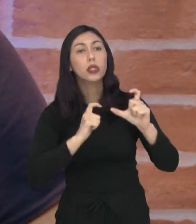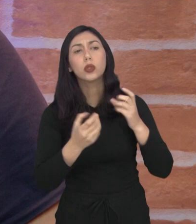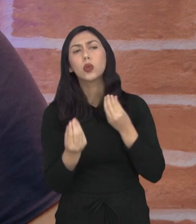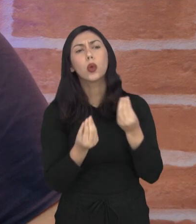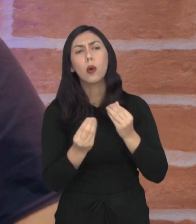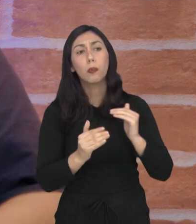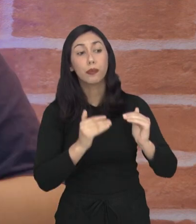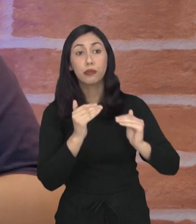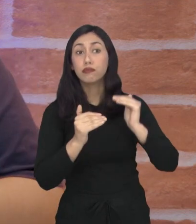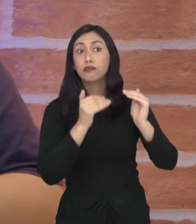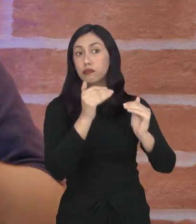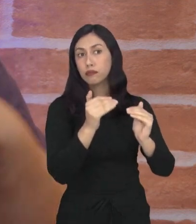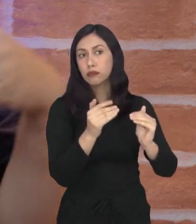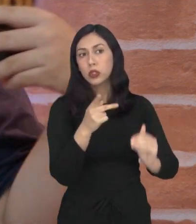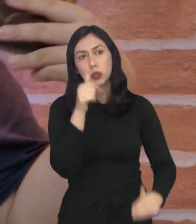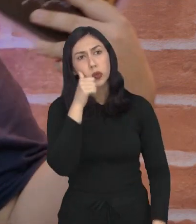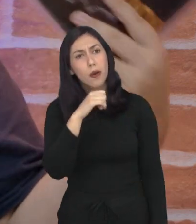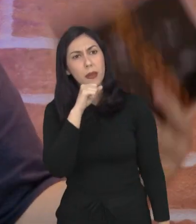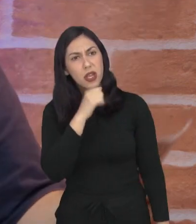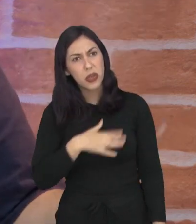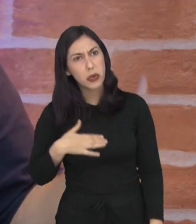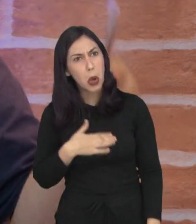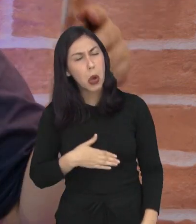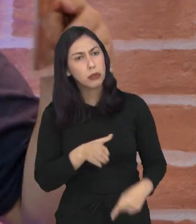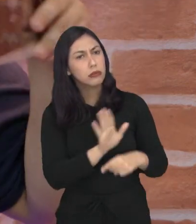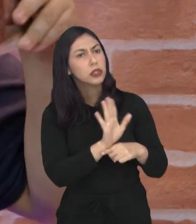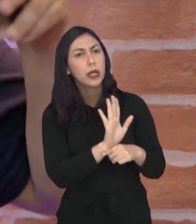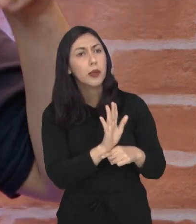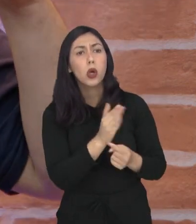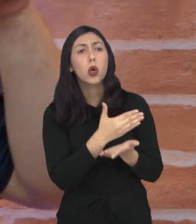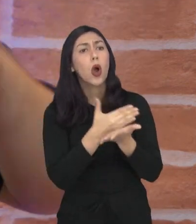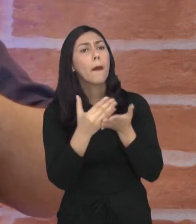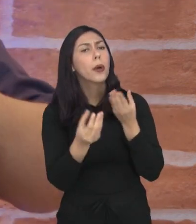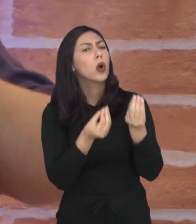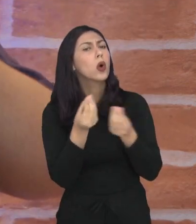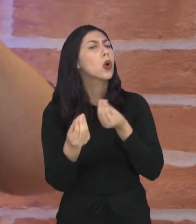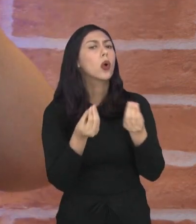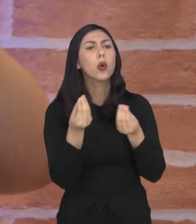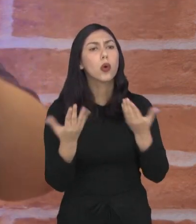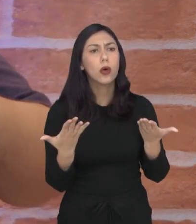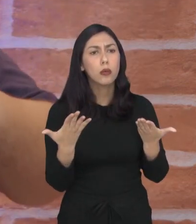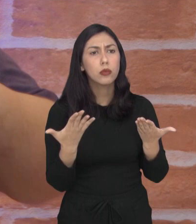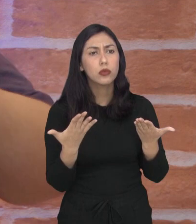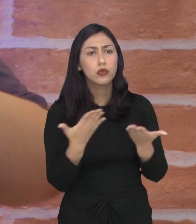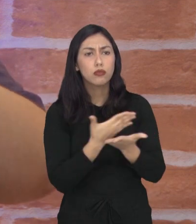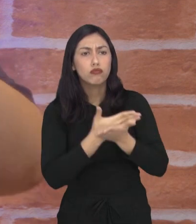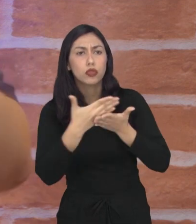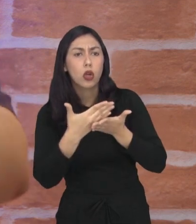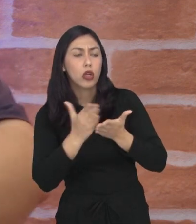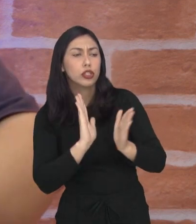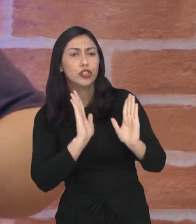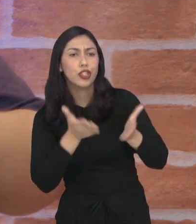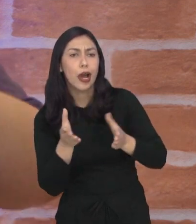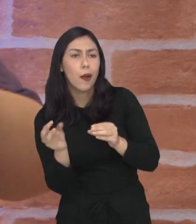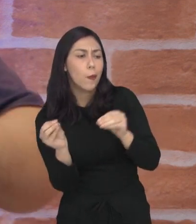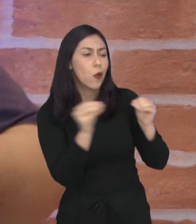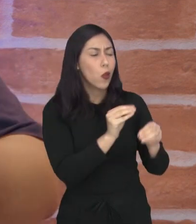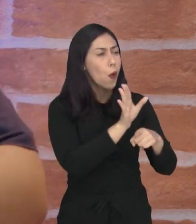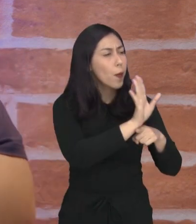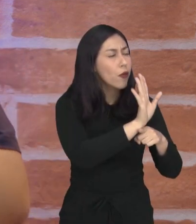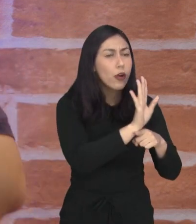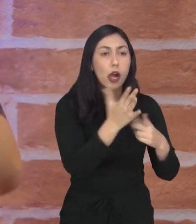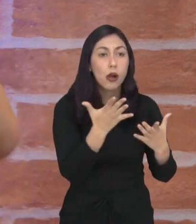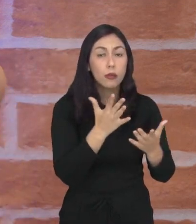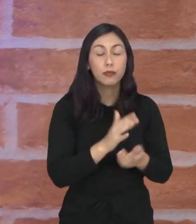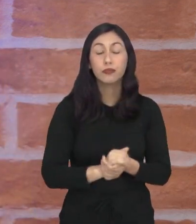saber um pouco da sua evolução. Você falou que sua mãe gosta de cinemas, mas enfim, você começou nos quadrinhos, foi pros filmes, foi pros jogos. Como é que rolou essa sua